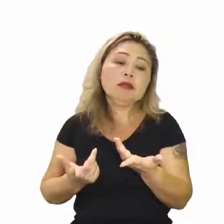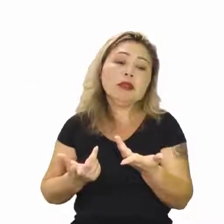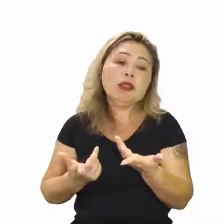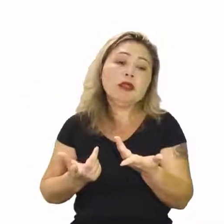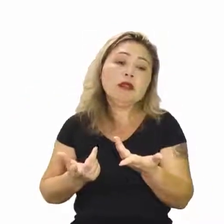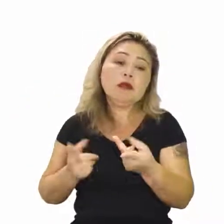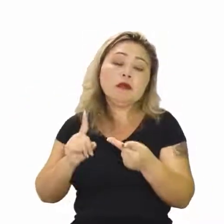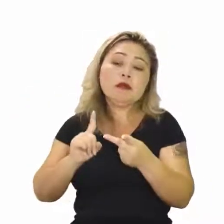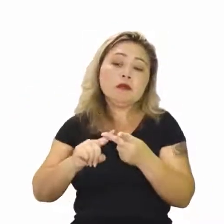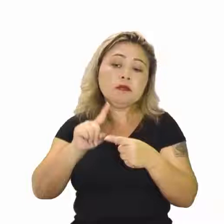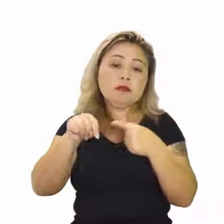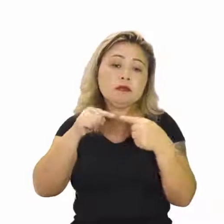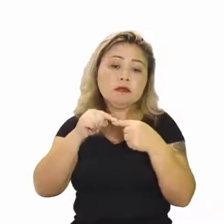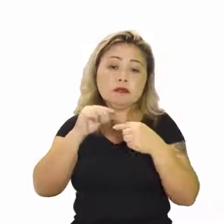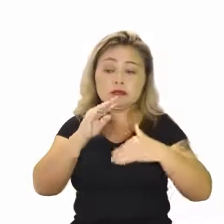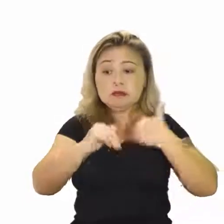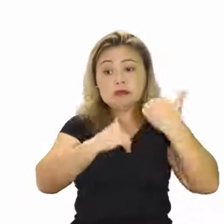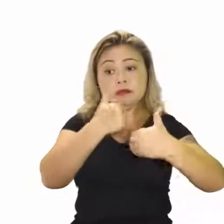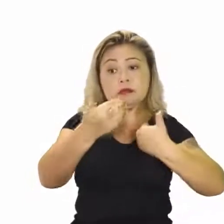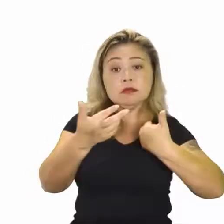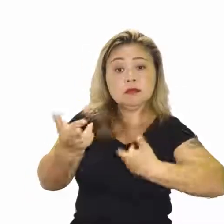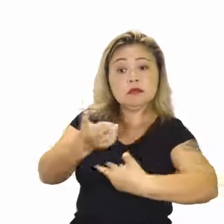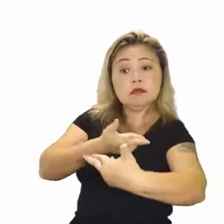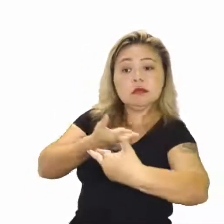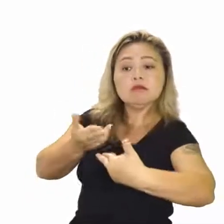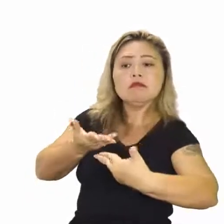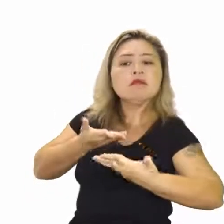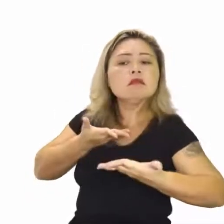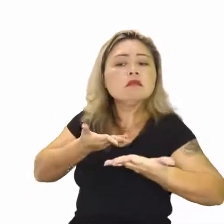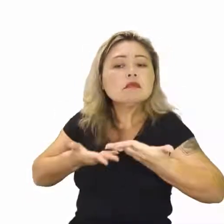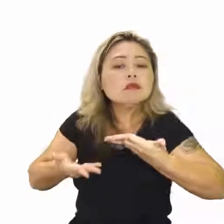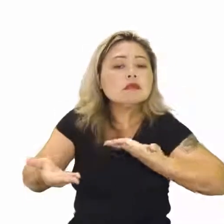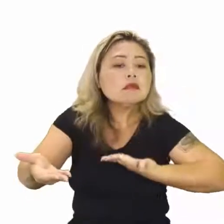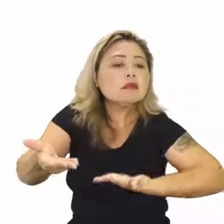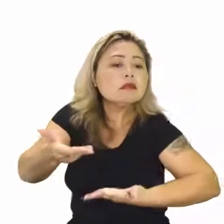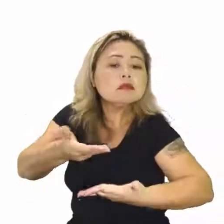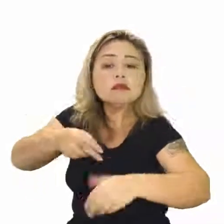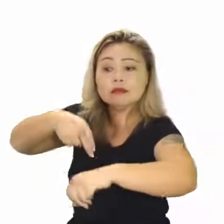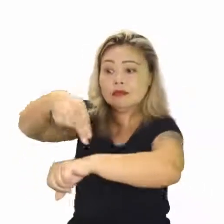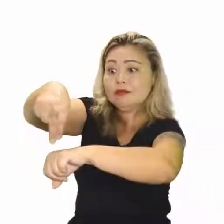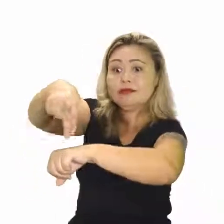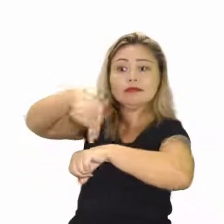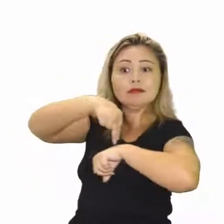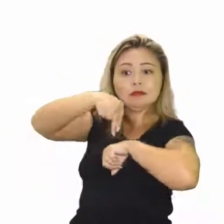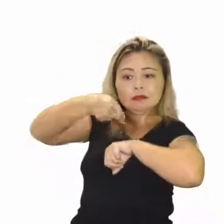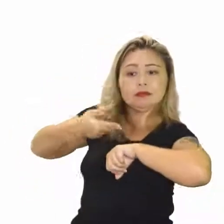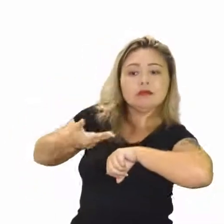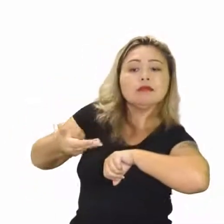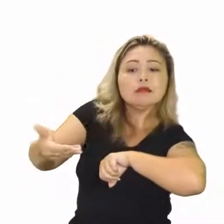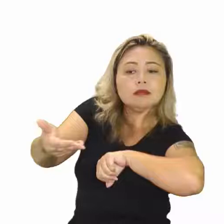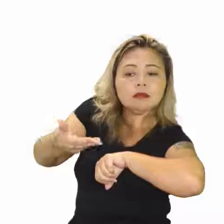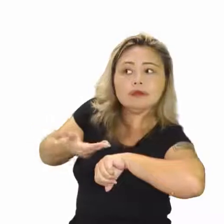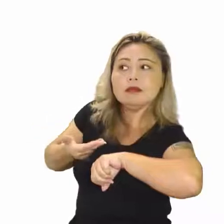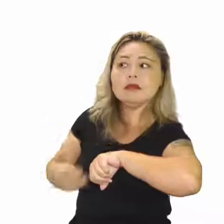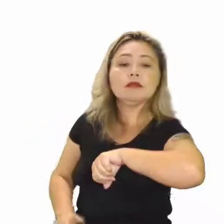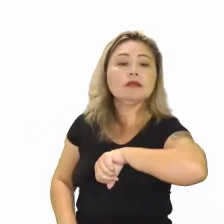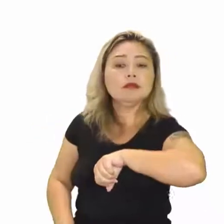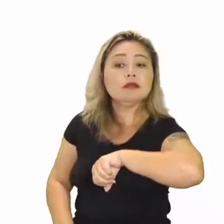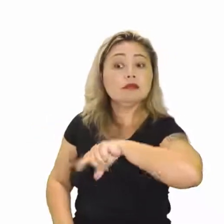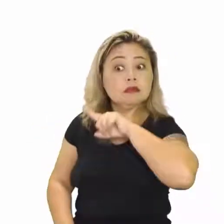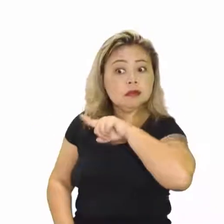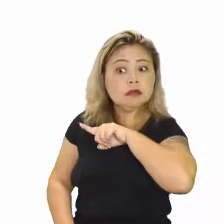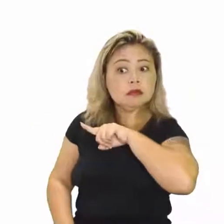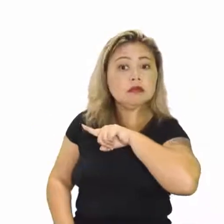Ela tinha como princípio o desenvolvimento de relações amistosas entre as nações.